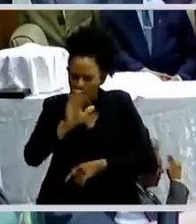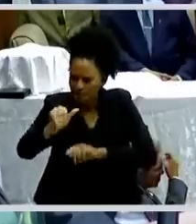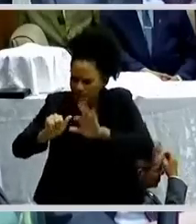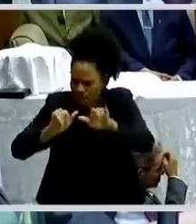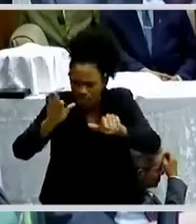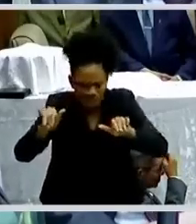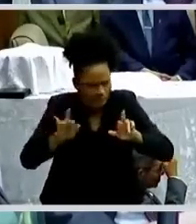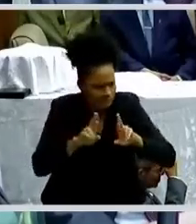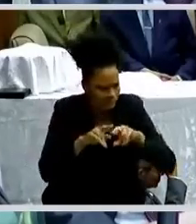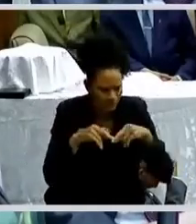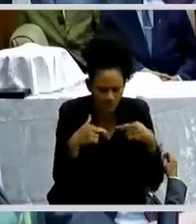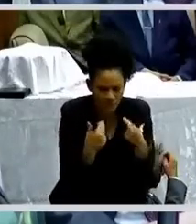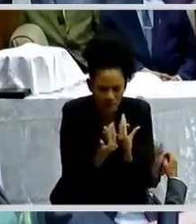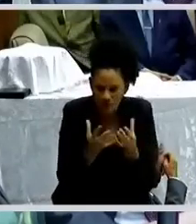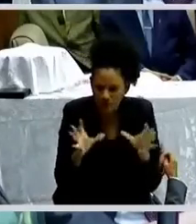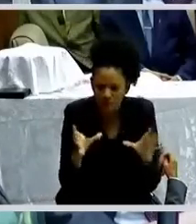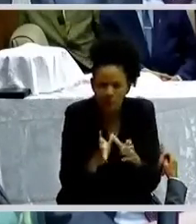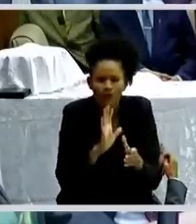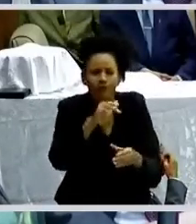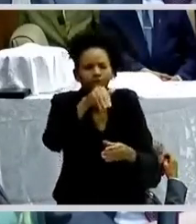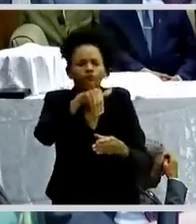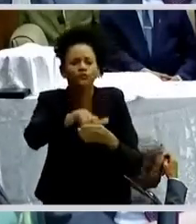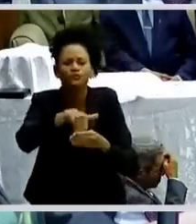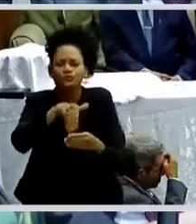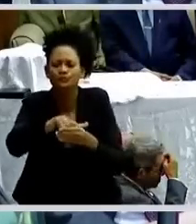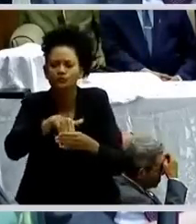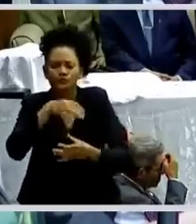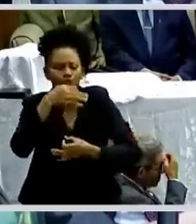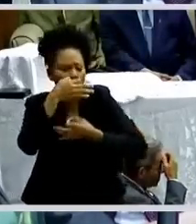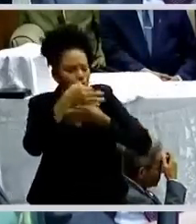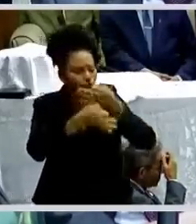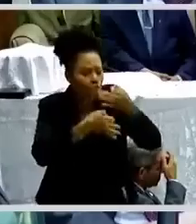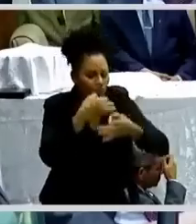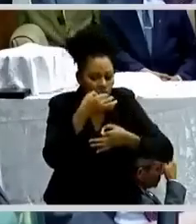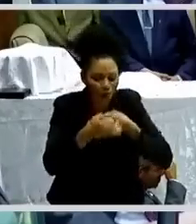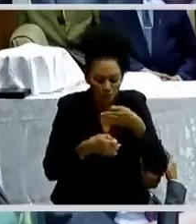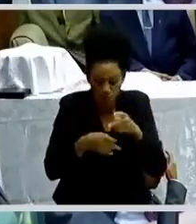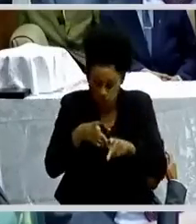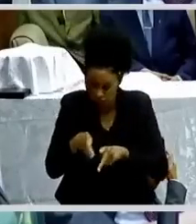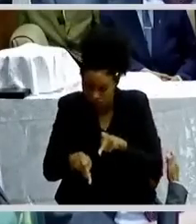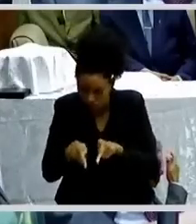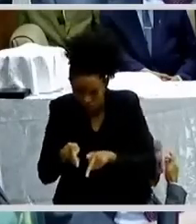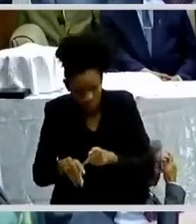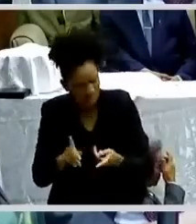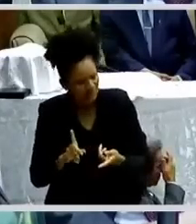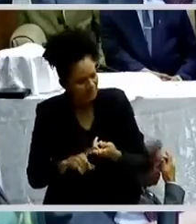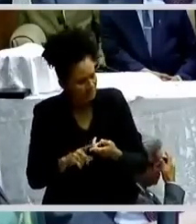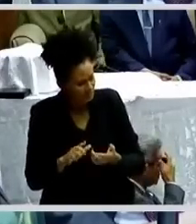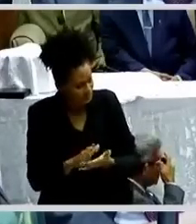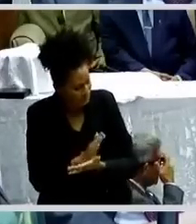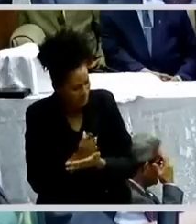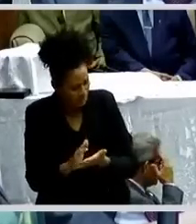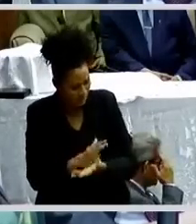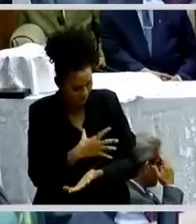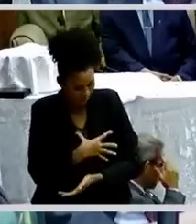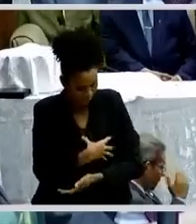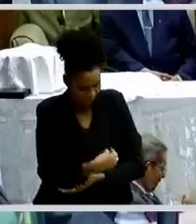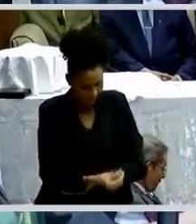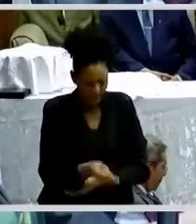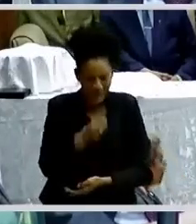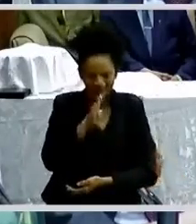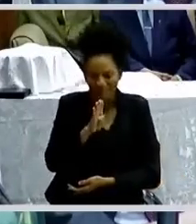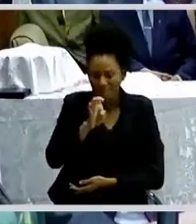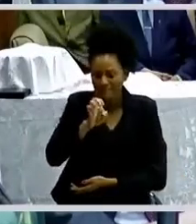por eleição. É quando o povo também, alguns que a Bíblia chama filhos de Belial,